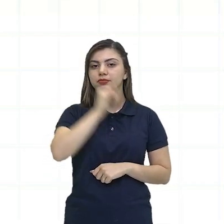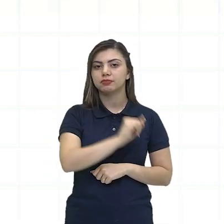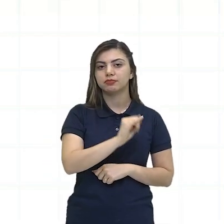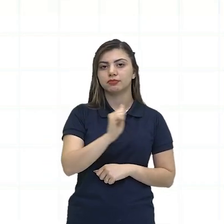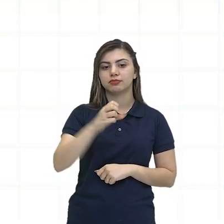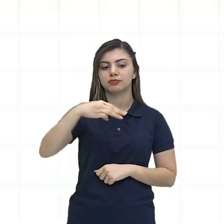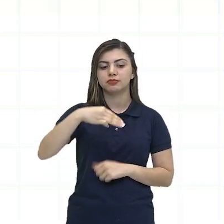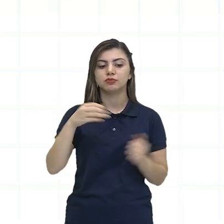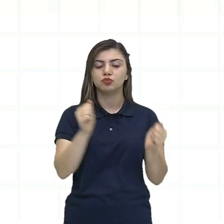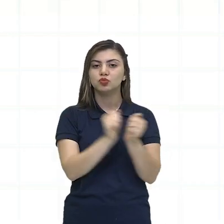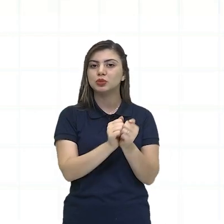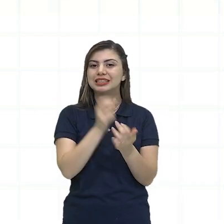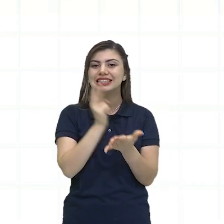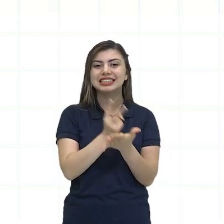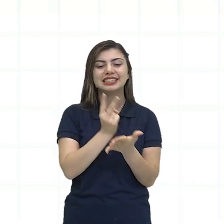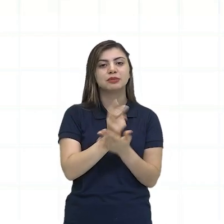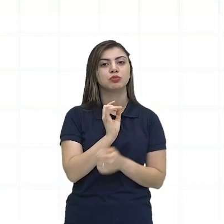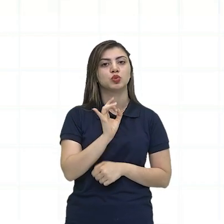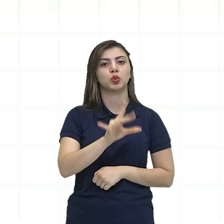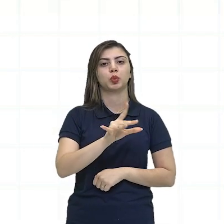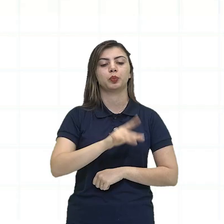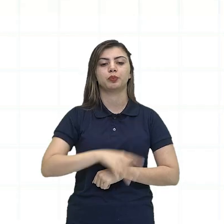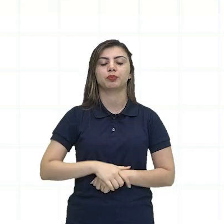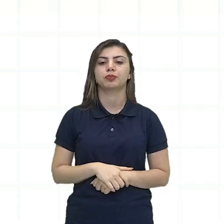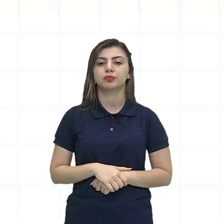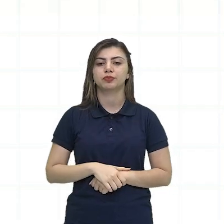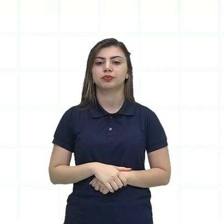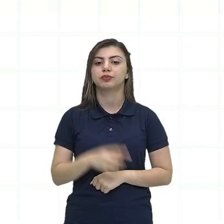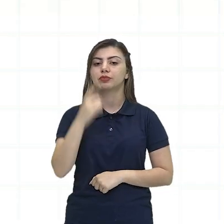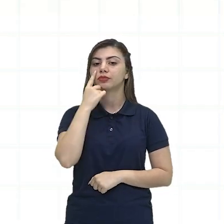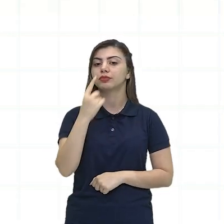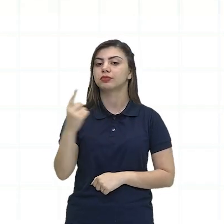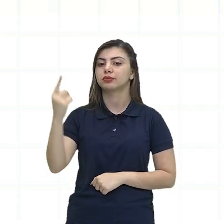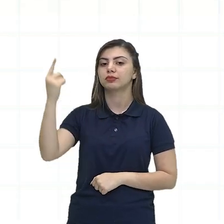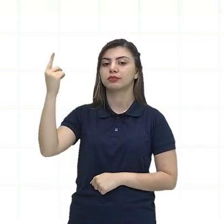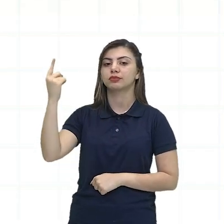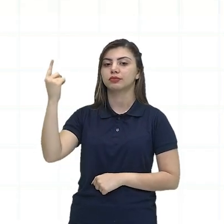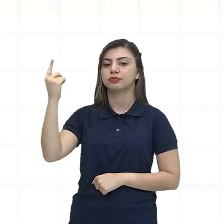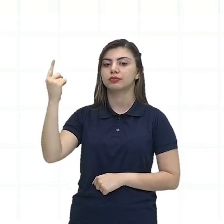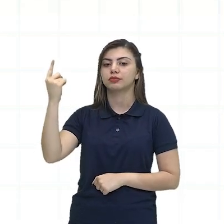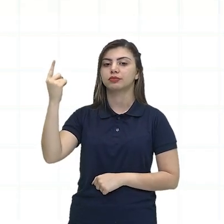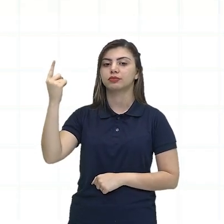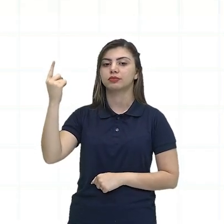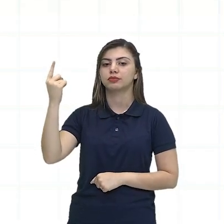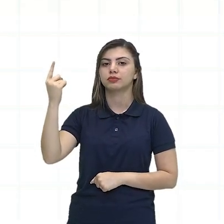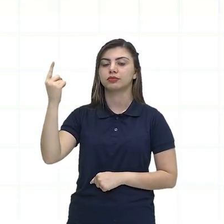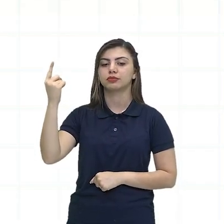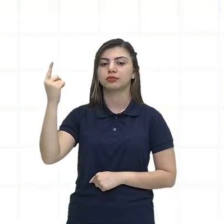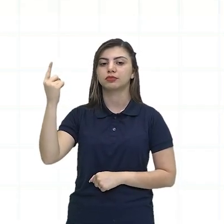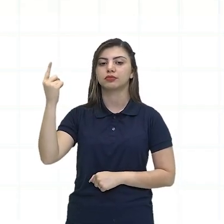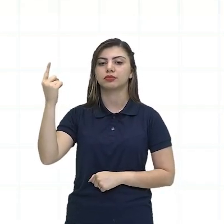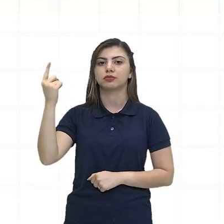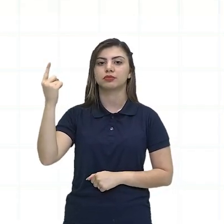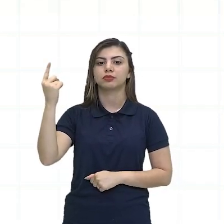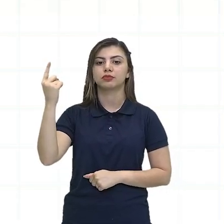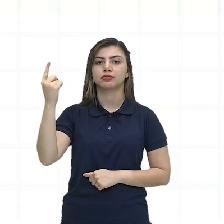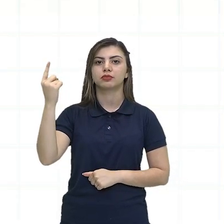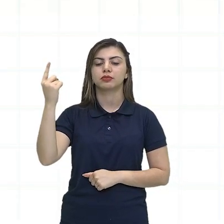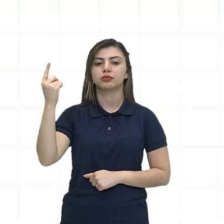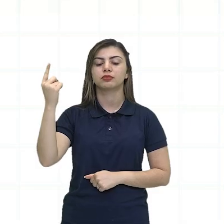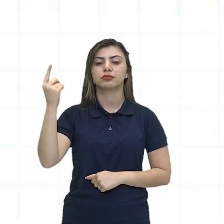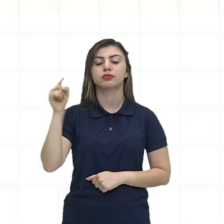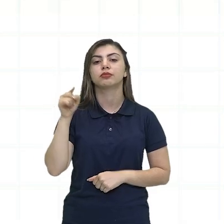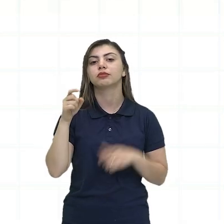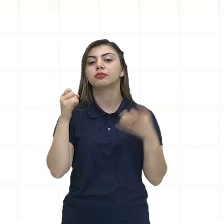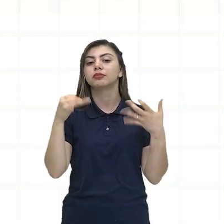com o I. Ele disse assim, I am 10 years old. Então, está falando sobre ele. E está contando